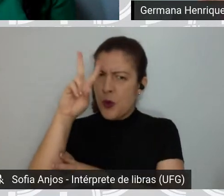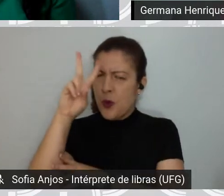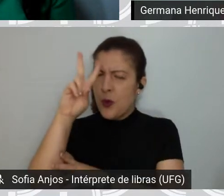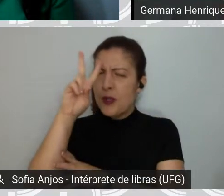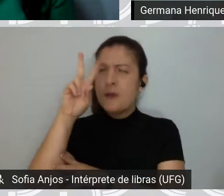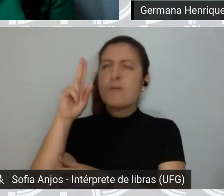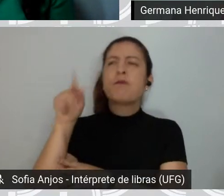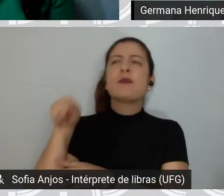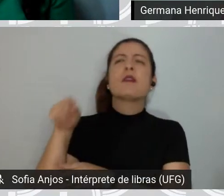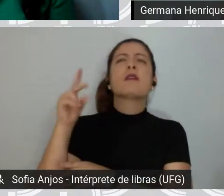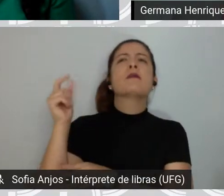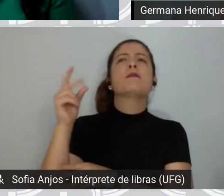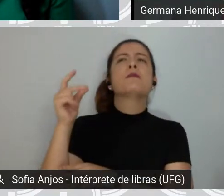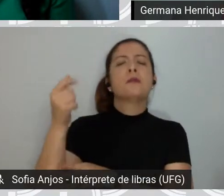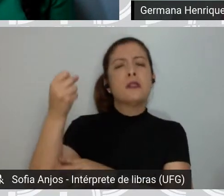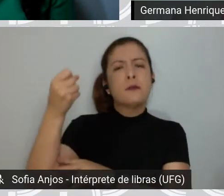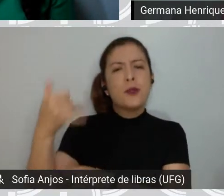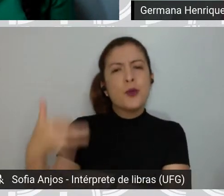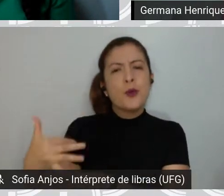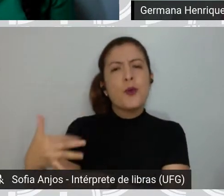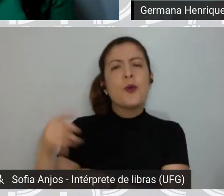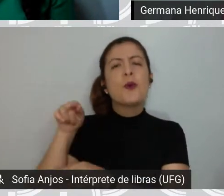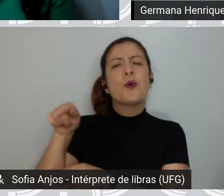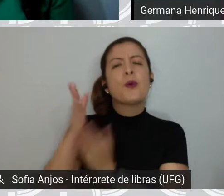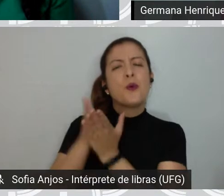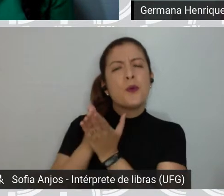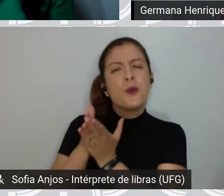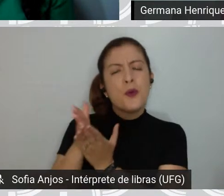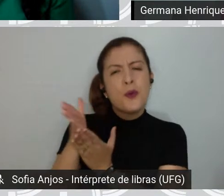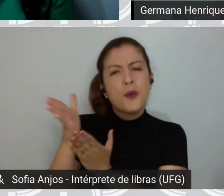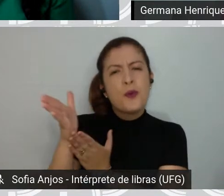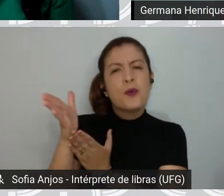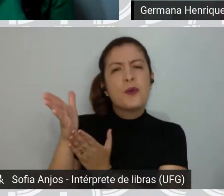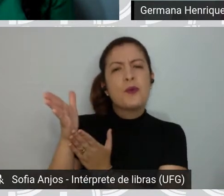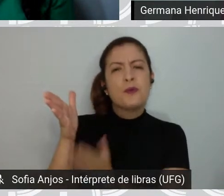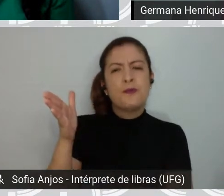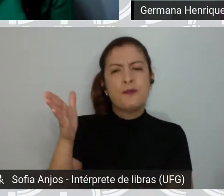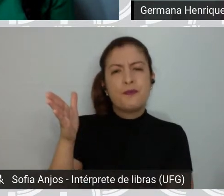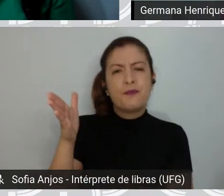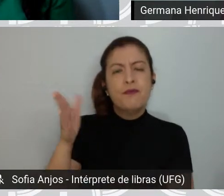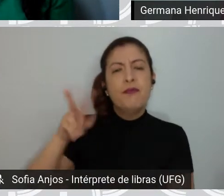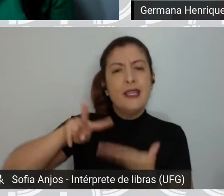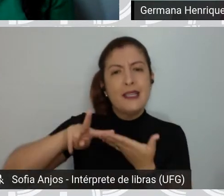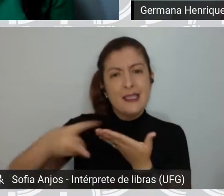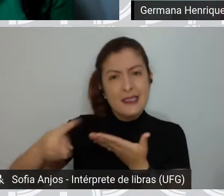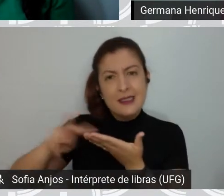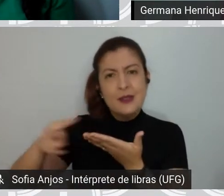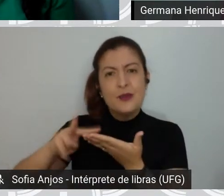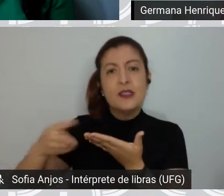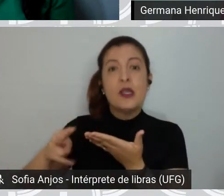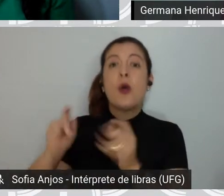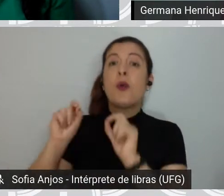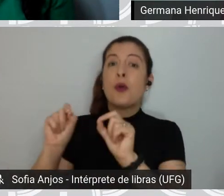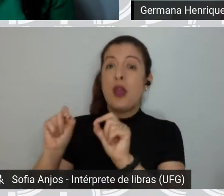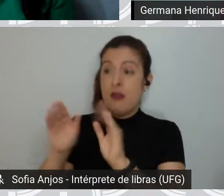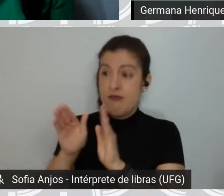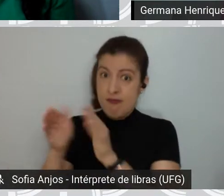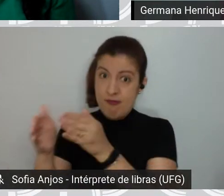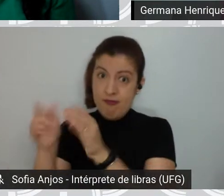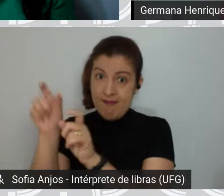uma vertente da história da tradução a partir dos tradutores, né? Ela colocou a